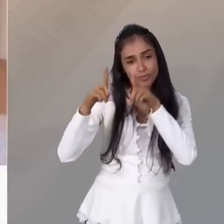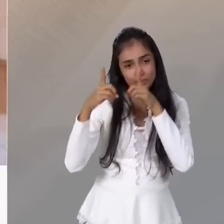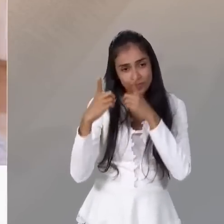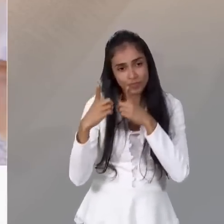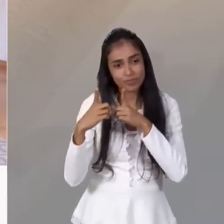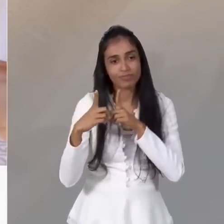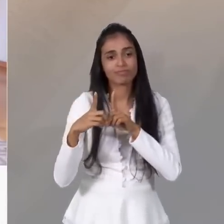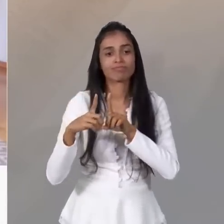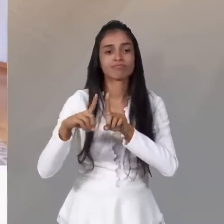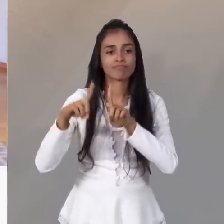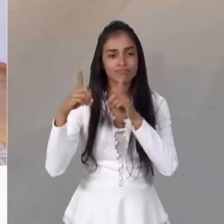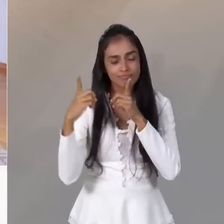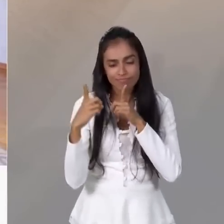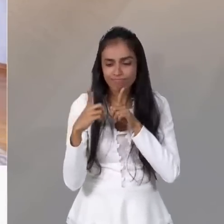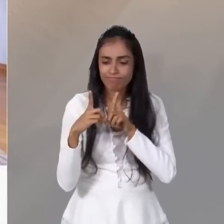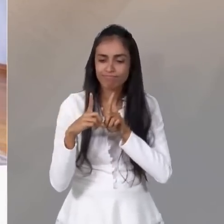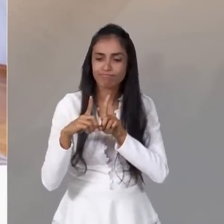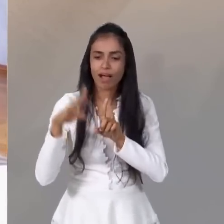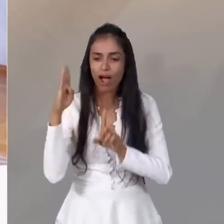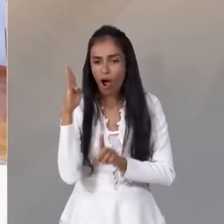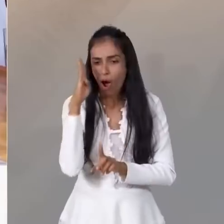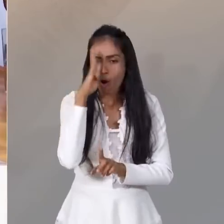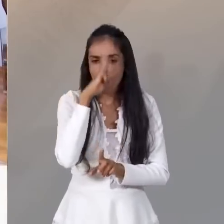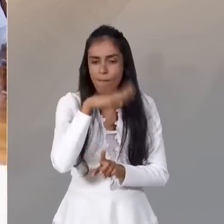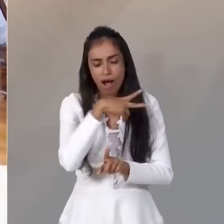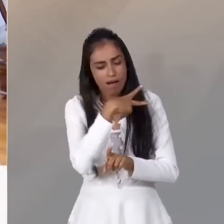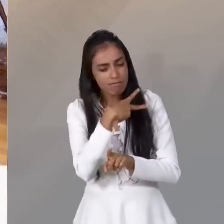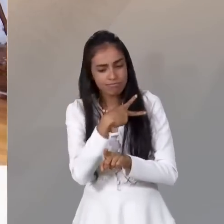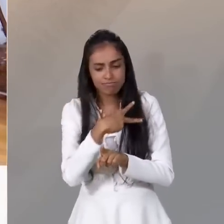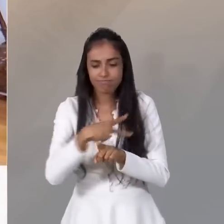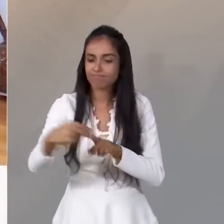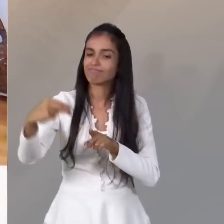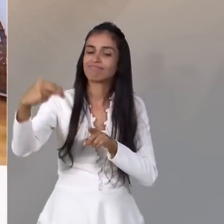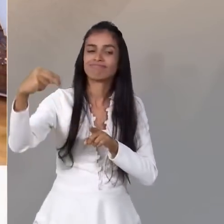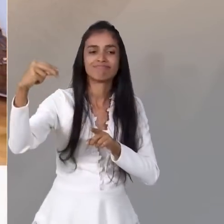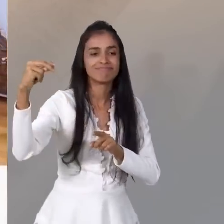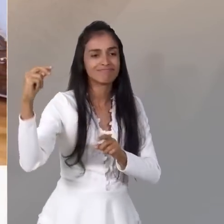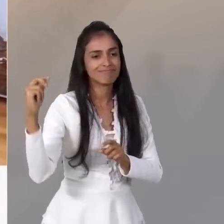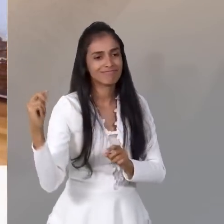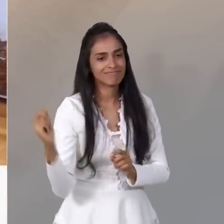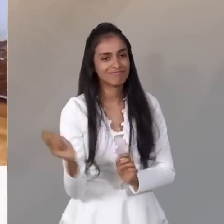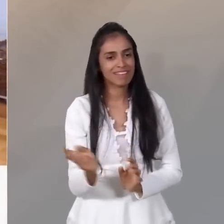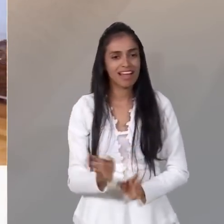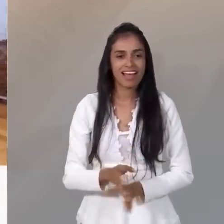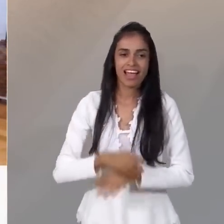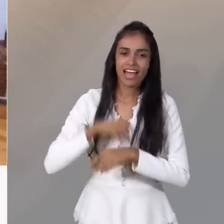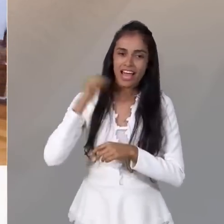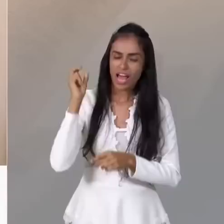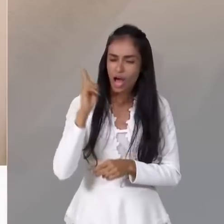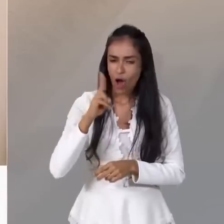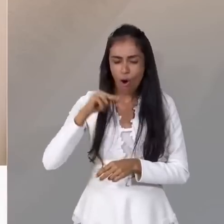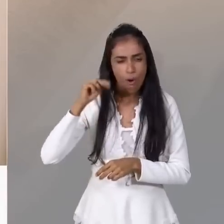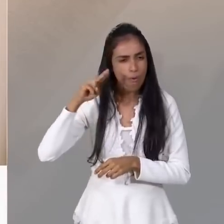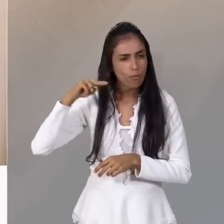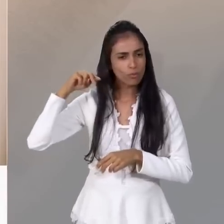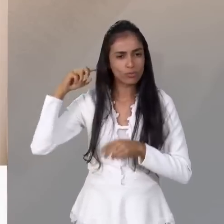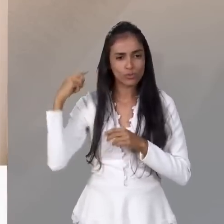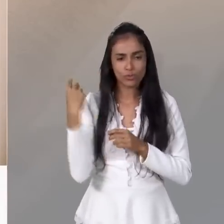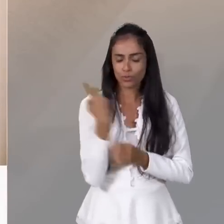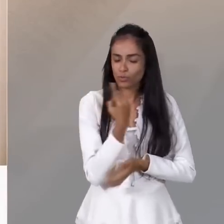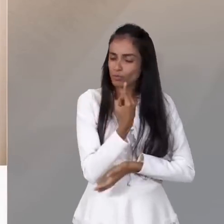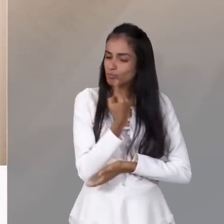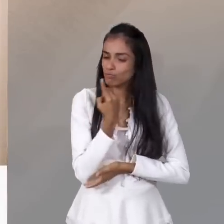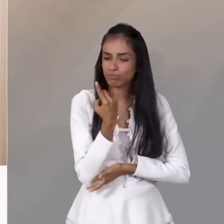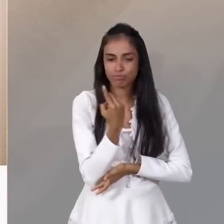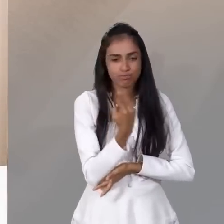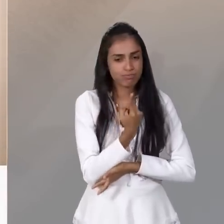caminho de vencer o mal com brandura tão que nunca